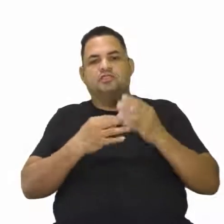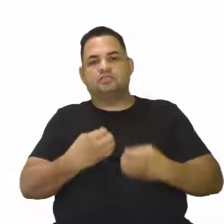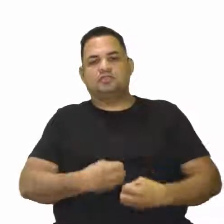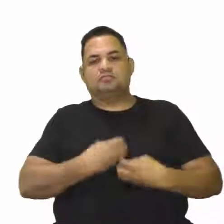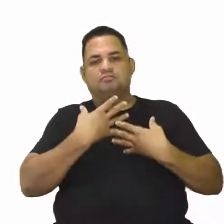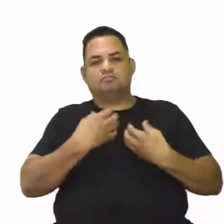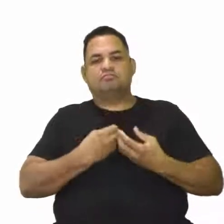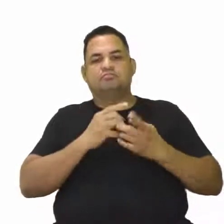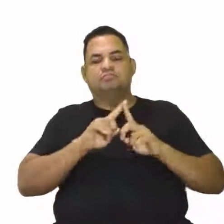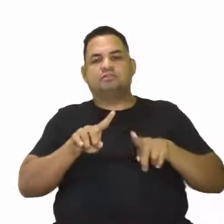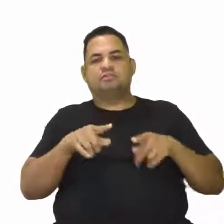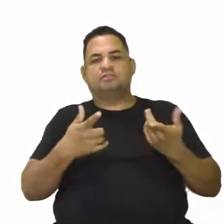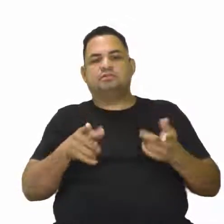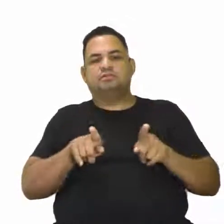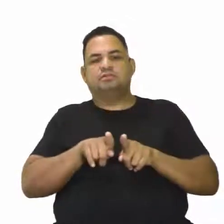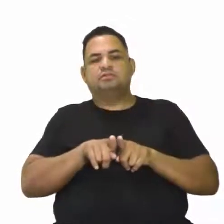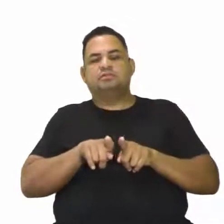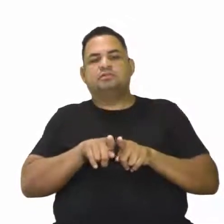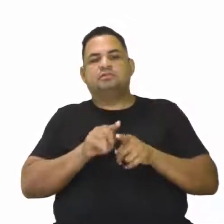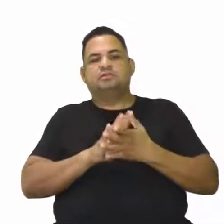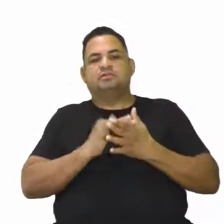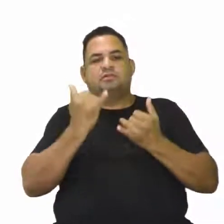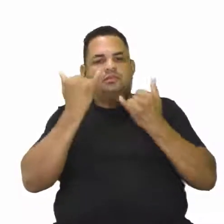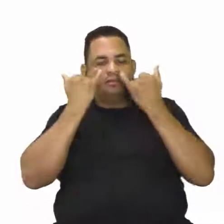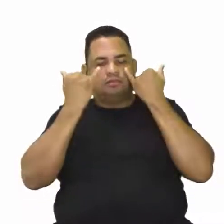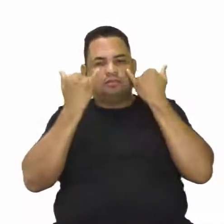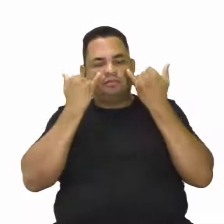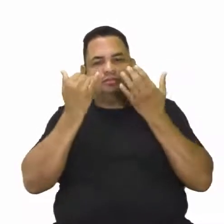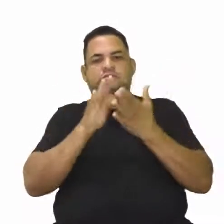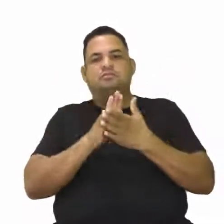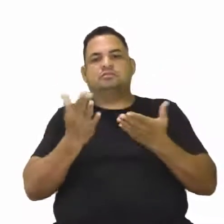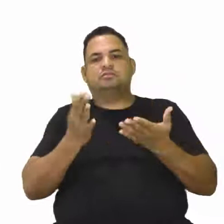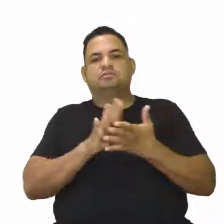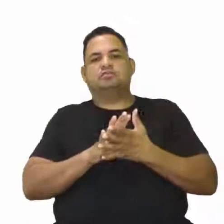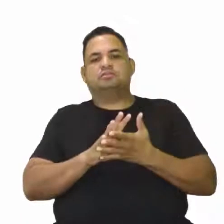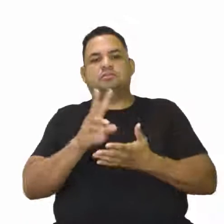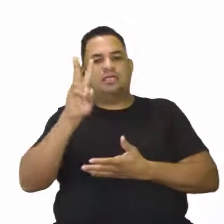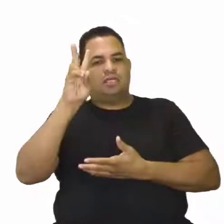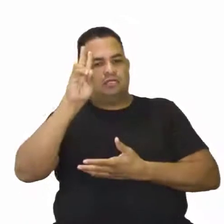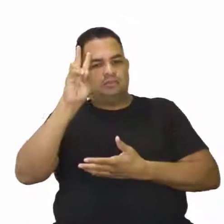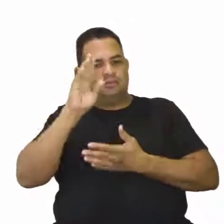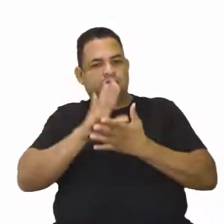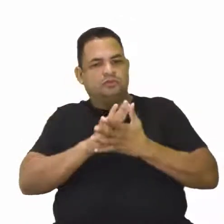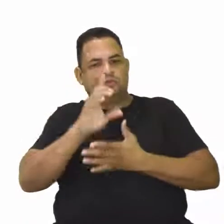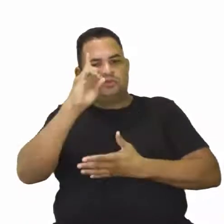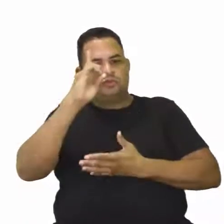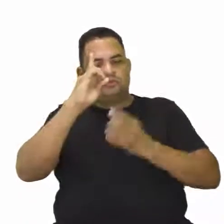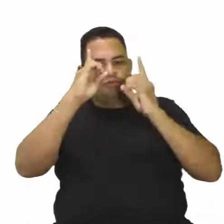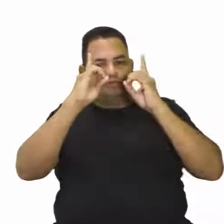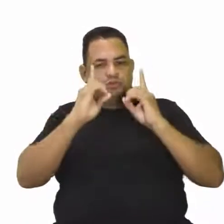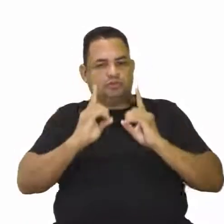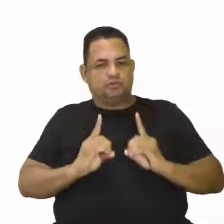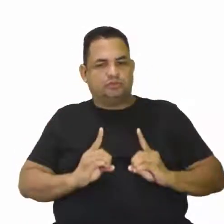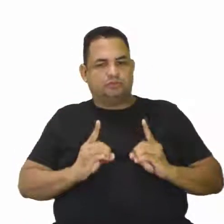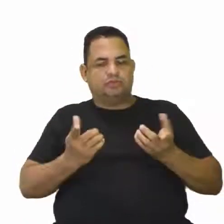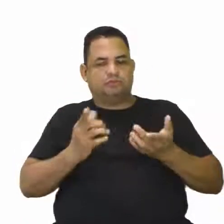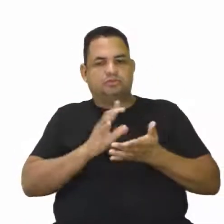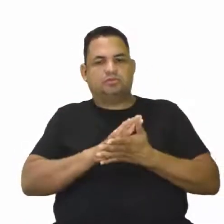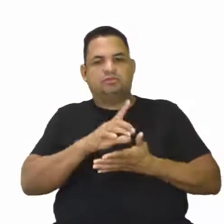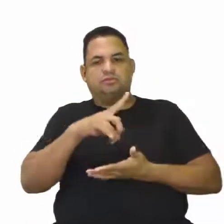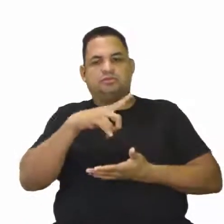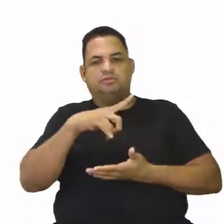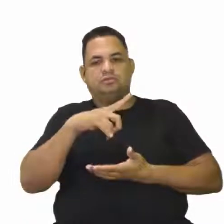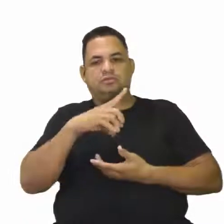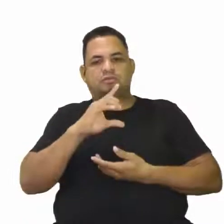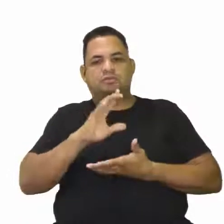poético, mas ao mesmo tempo ele está informando, ele está invocando ali os direitos, né? E vocês que vão, eles têm. E vocês vão